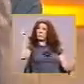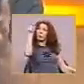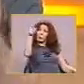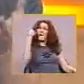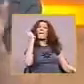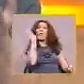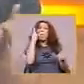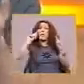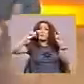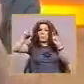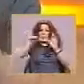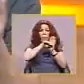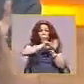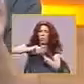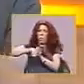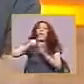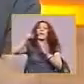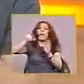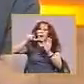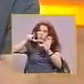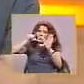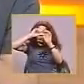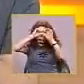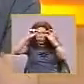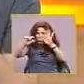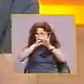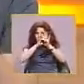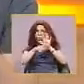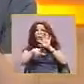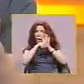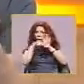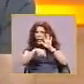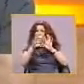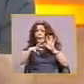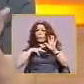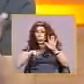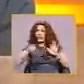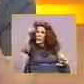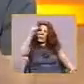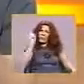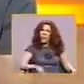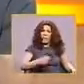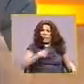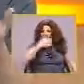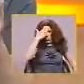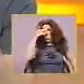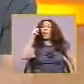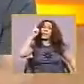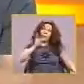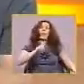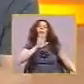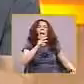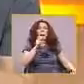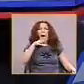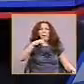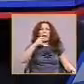existência de um apartheid legal em Portugal. E isso é o tipo de coisa que deveria, no nosso entender, chocar. Apartheid é